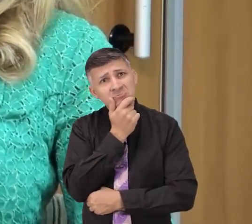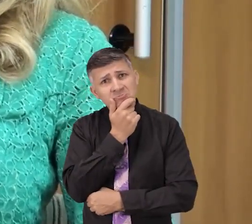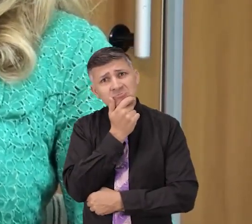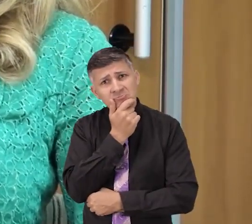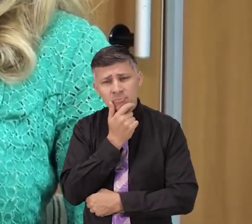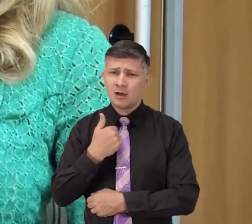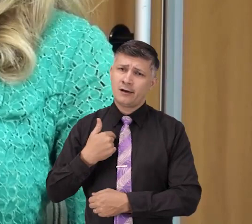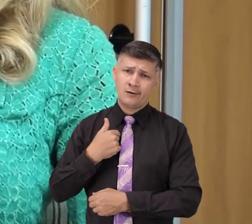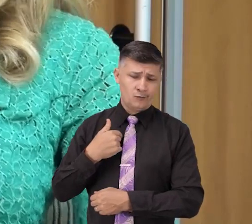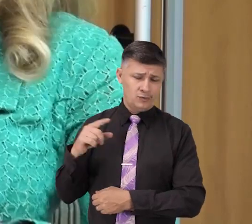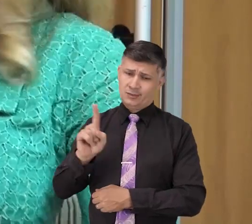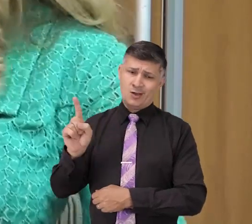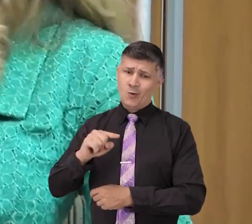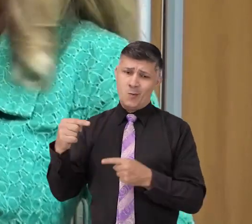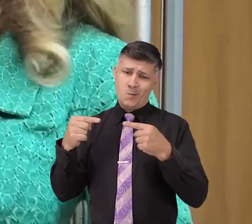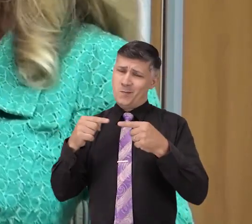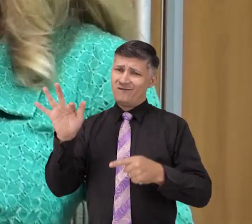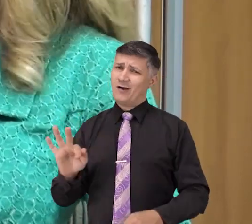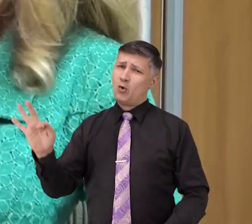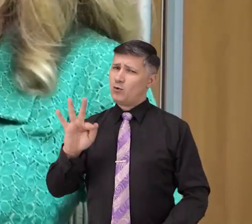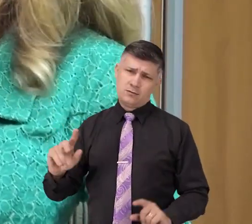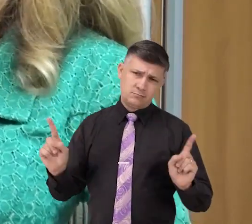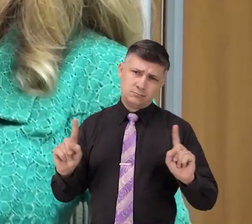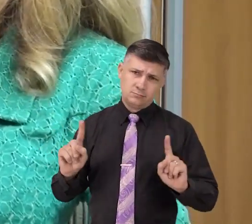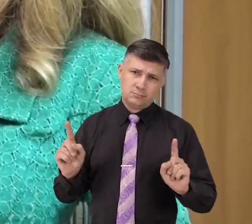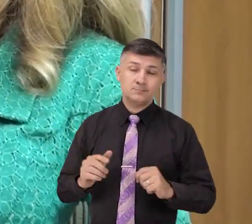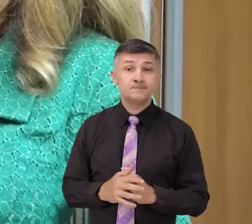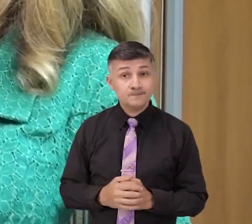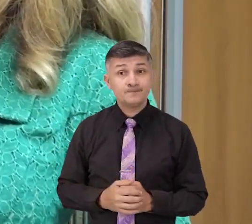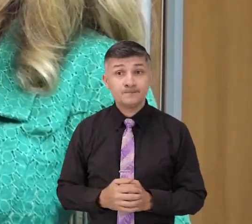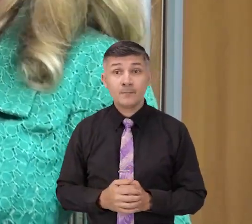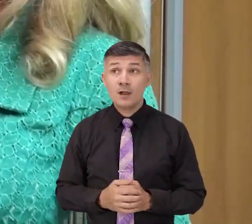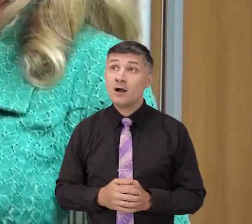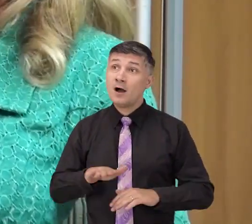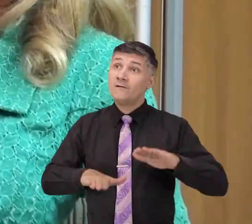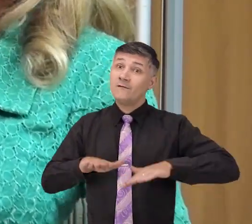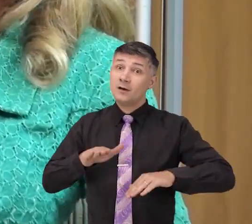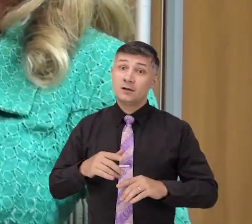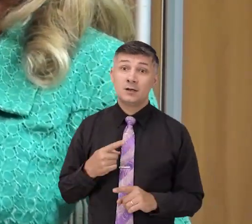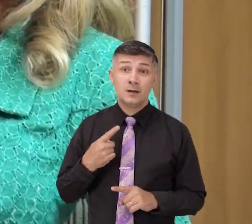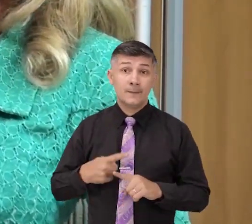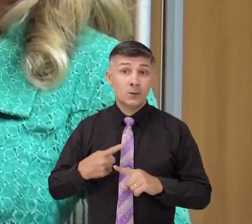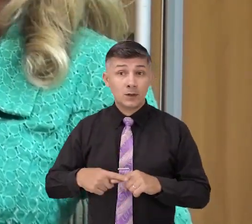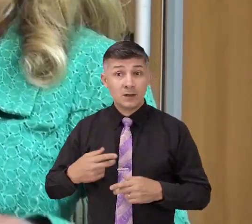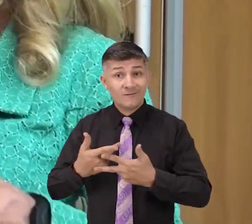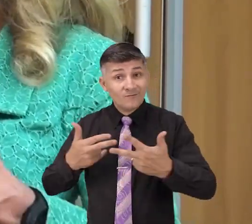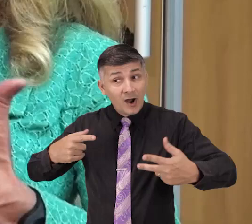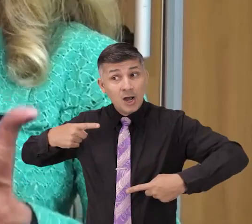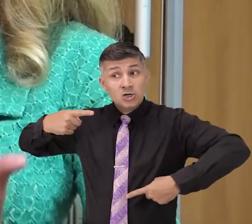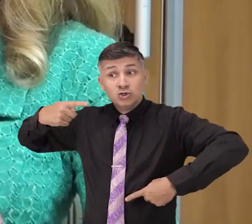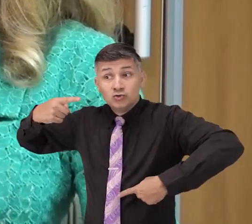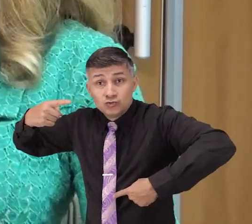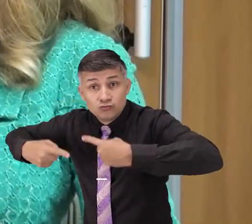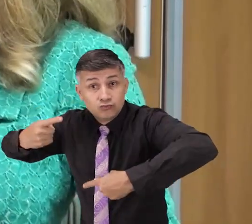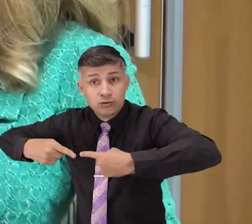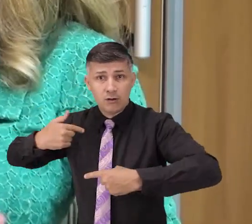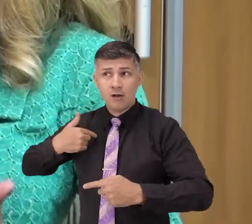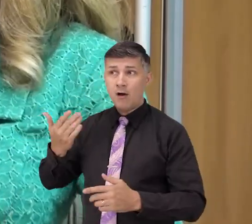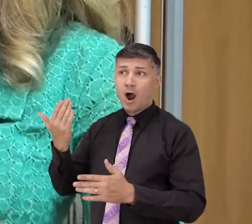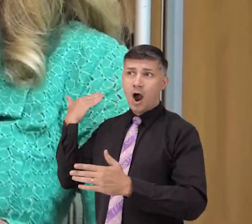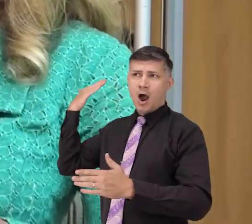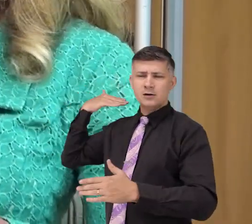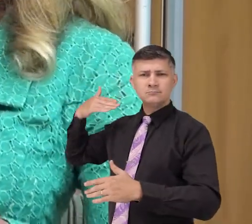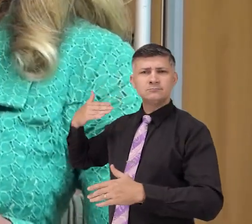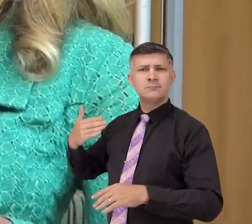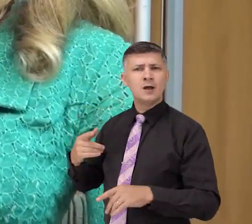gente, não foi pela UER, não foi pela faculdade. Né? Talvez as discussões que eu já travava,